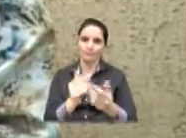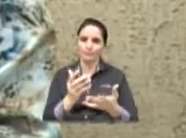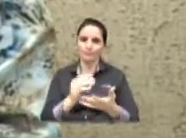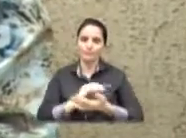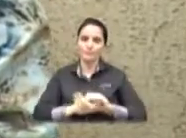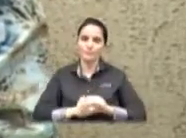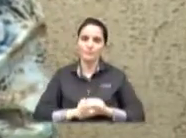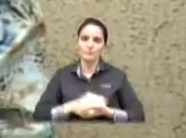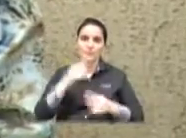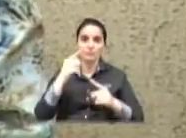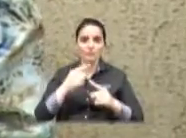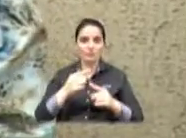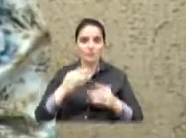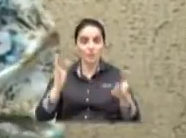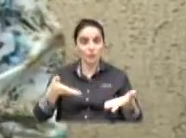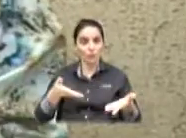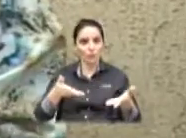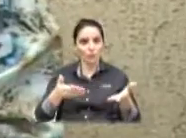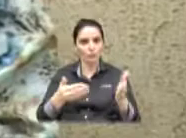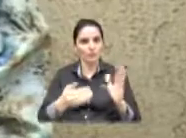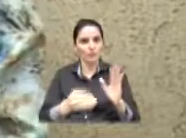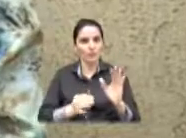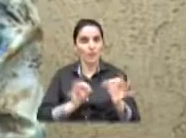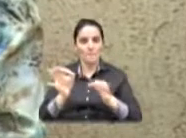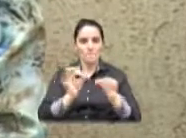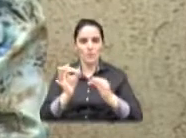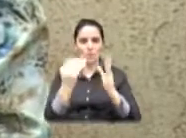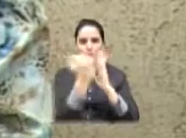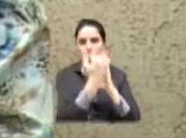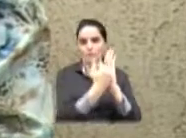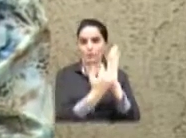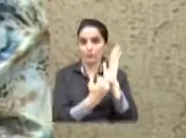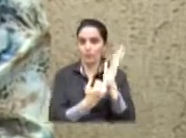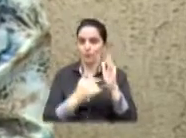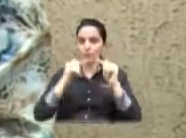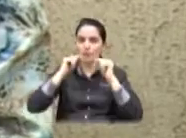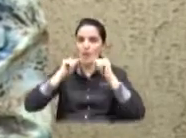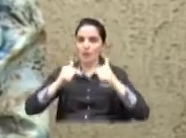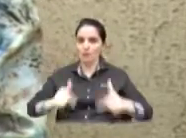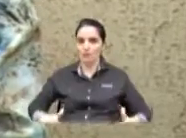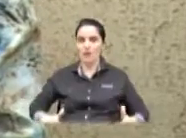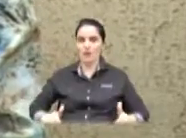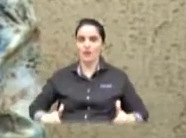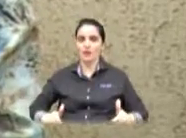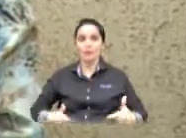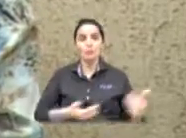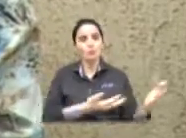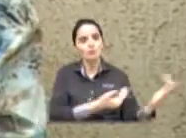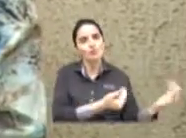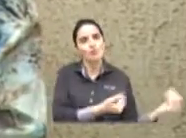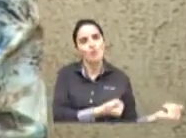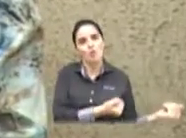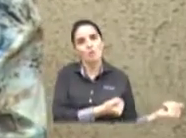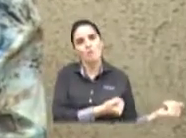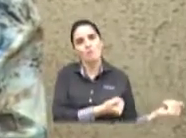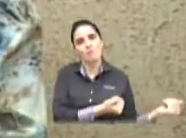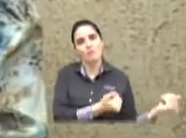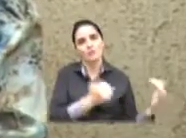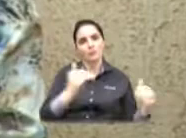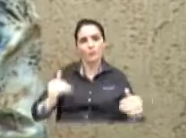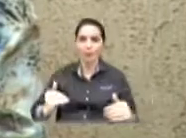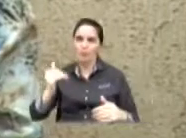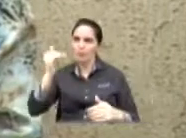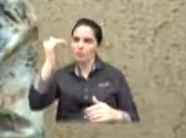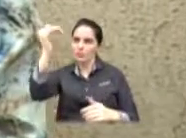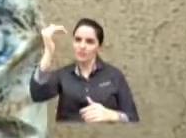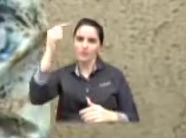desse projeto literário que a gente quer que o jovem se o adolescente se sente pensa naquilo